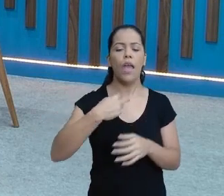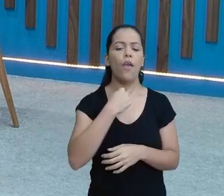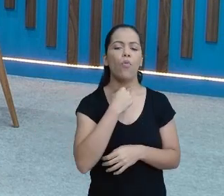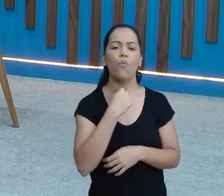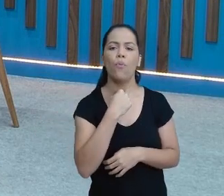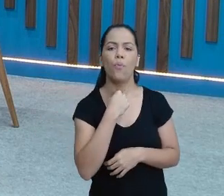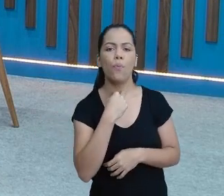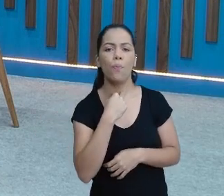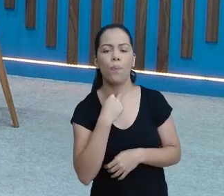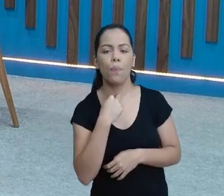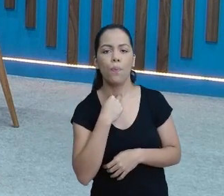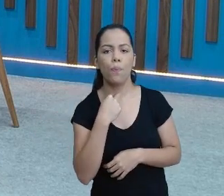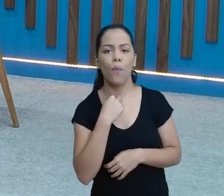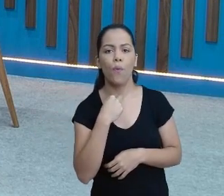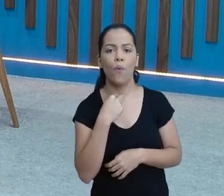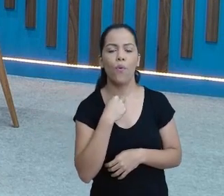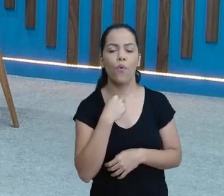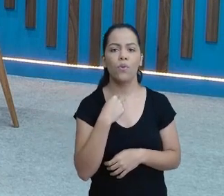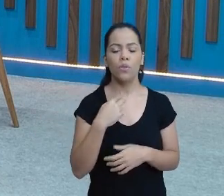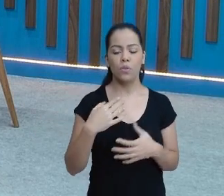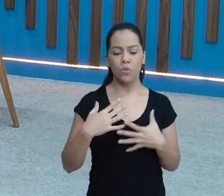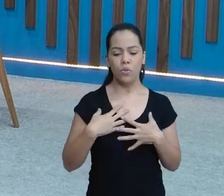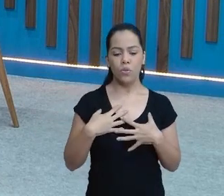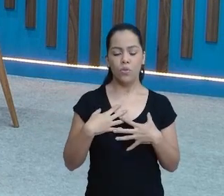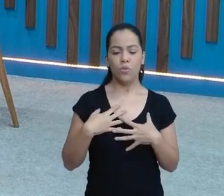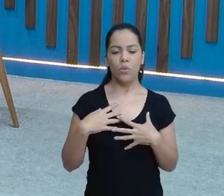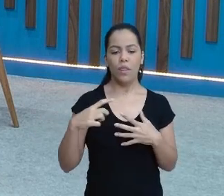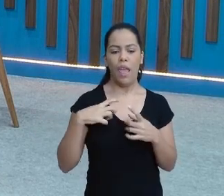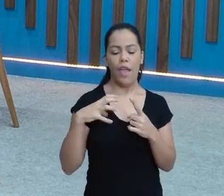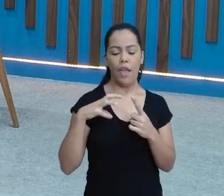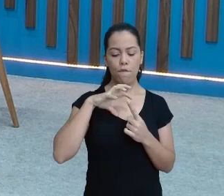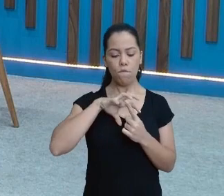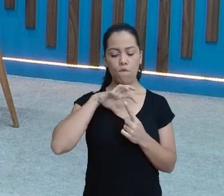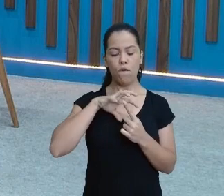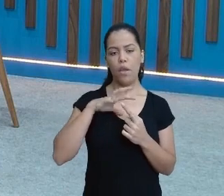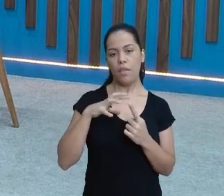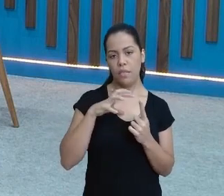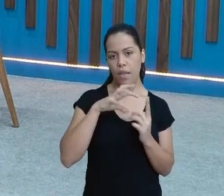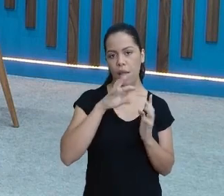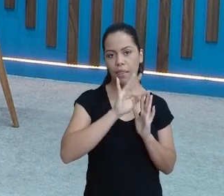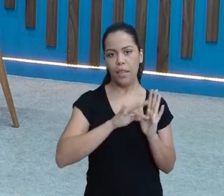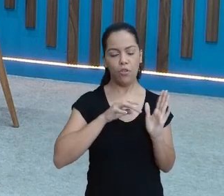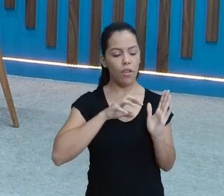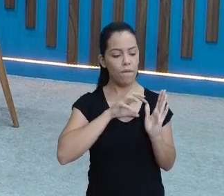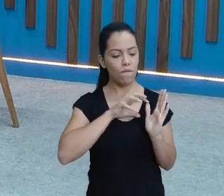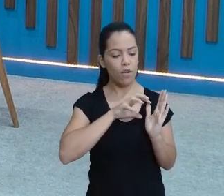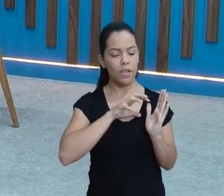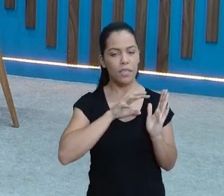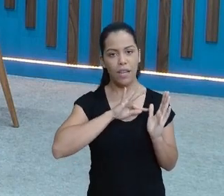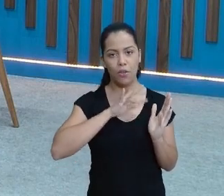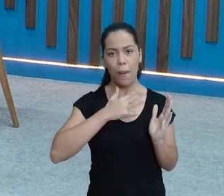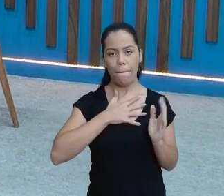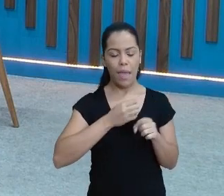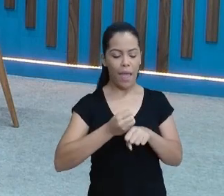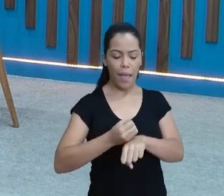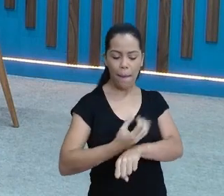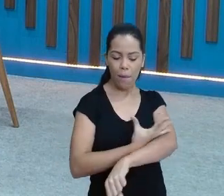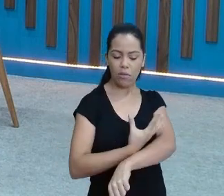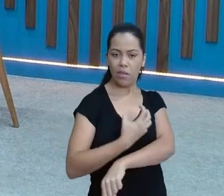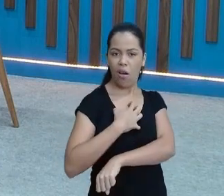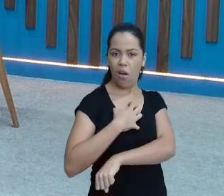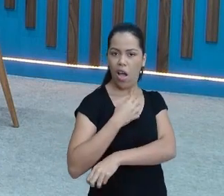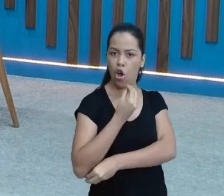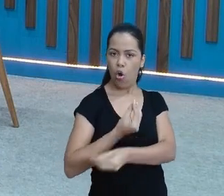levar pelas minhas emoções externas ao texto, digamos assim. Se eu vou resenhar a obra de um autor